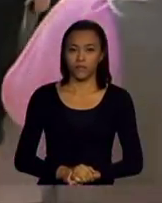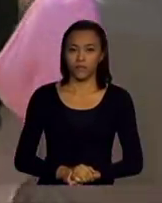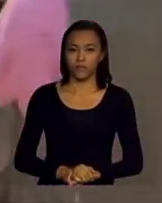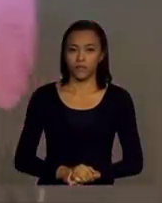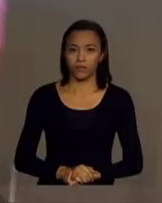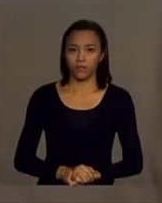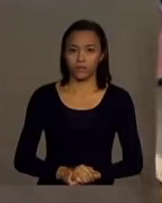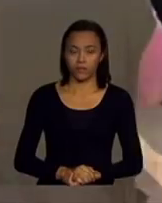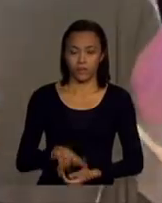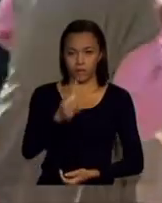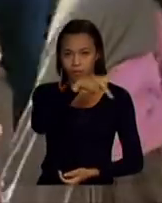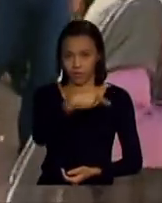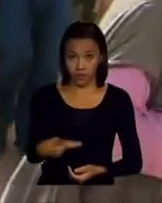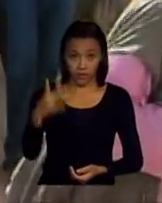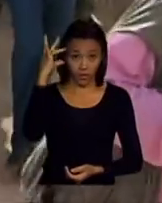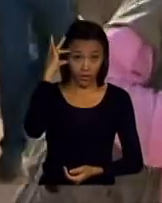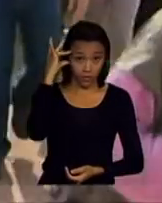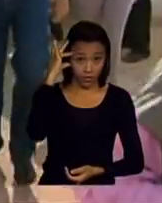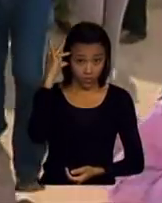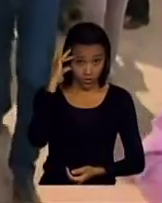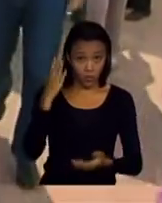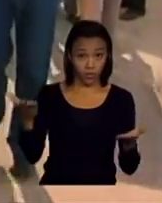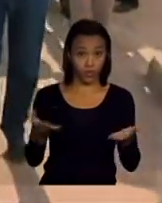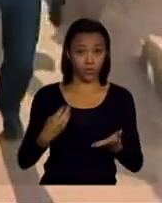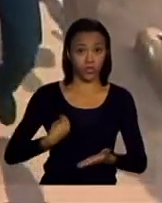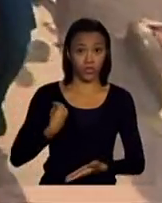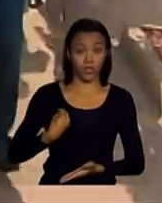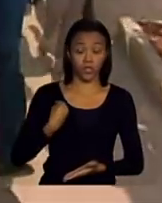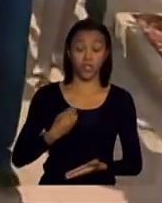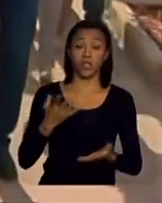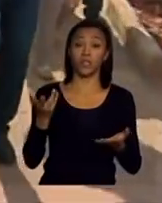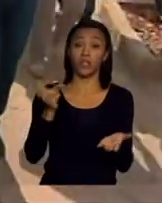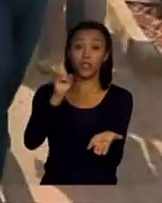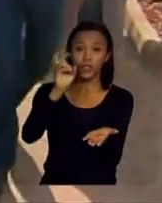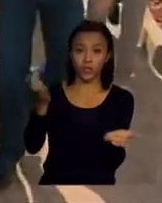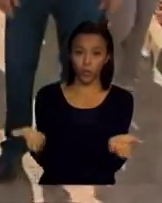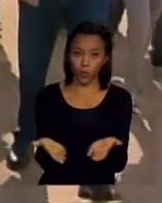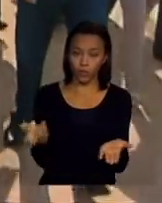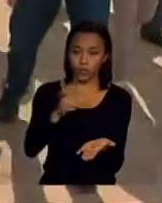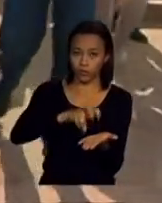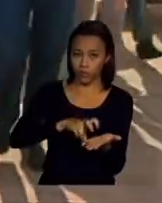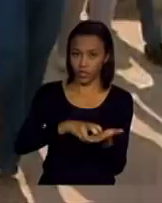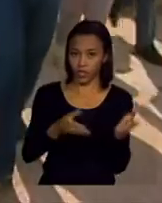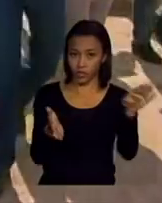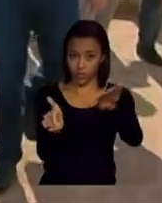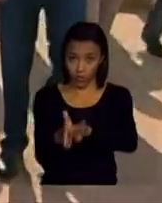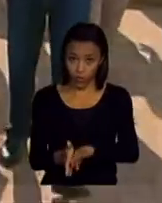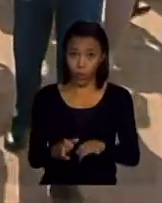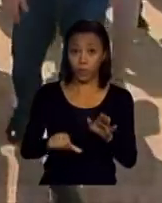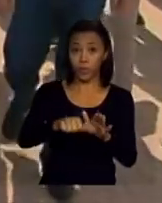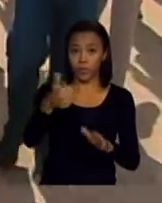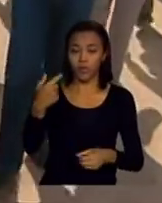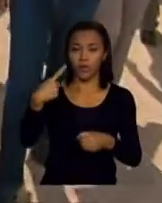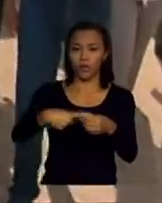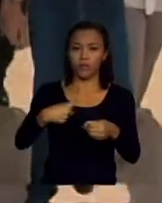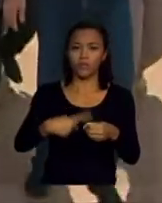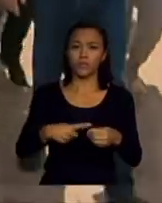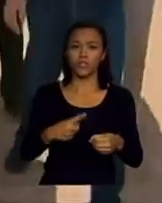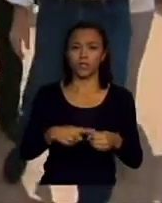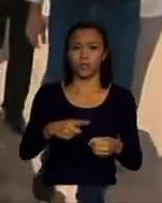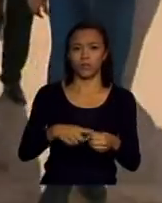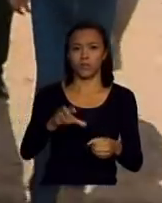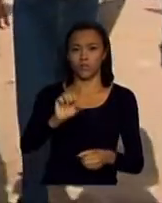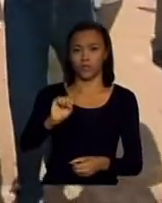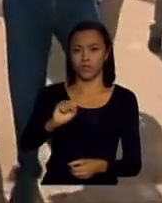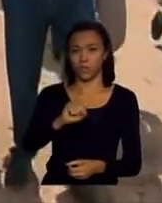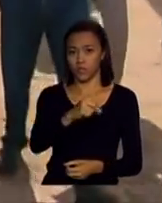A presidenta Dilma Rousseff está no Piauí desde a manhã de hoje. Primeiro, ela foi ao município de São Julião para visitar